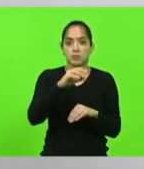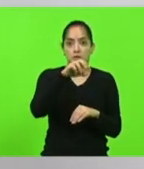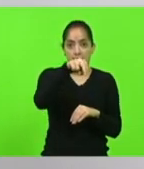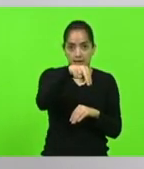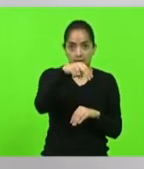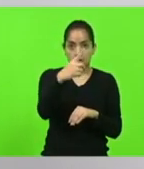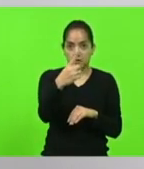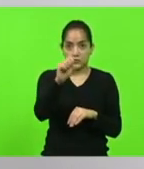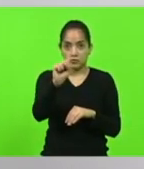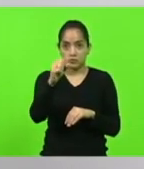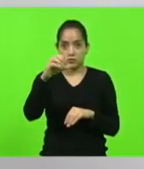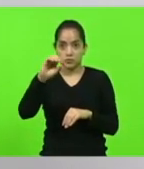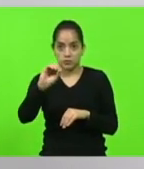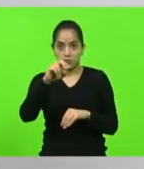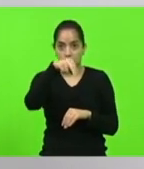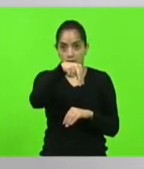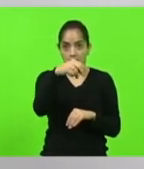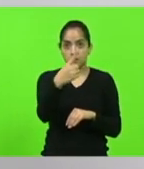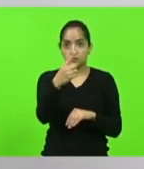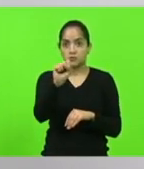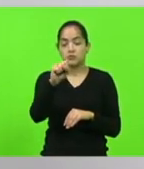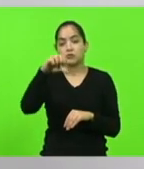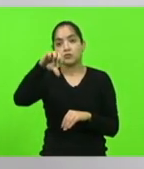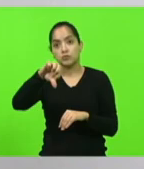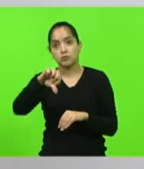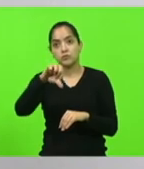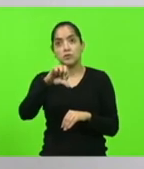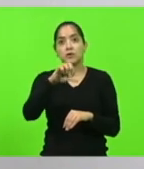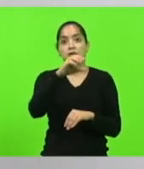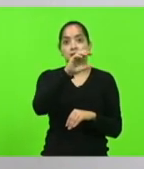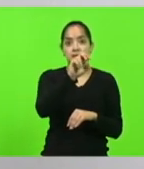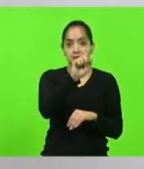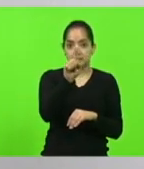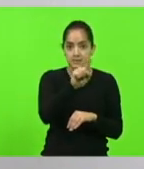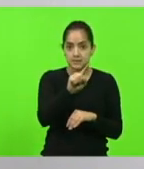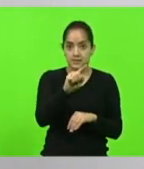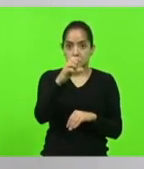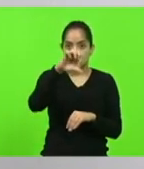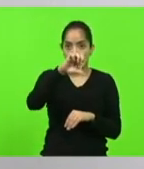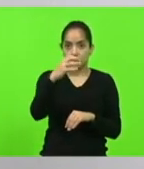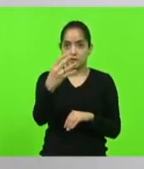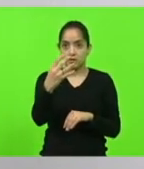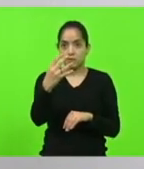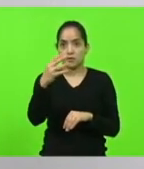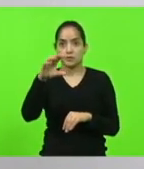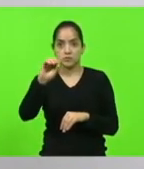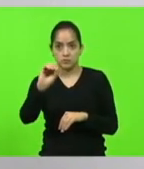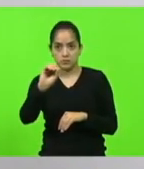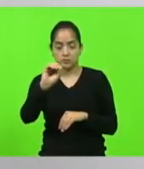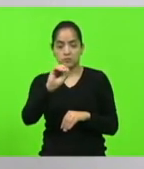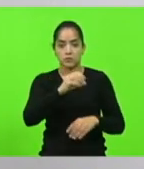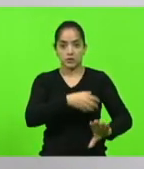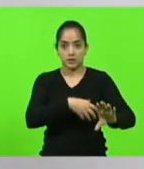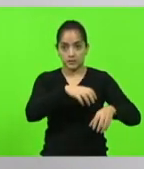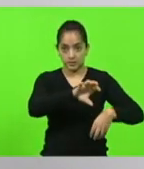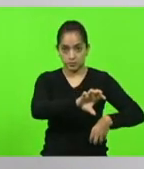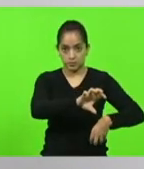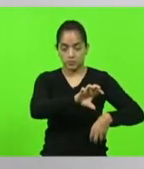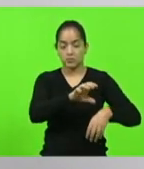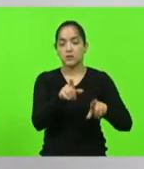n18. Zero n e no ponto 9 ez90 e 4.0 em transplantados